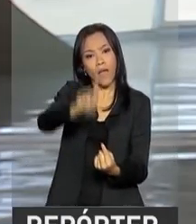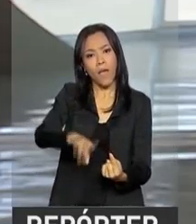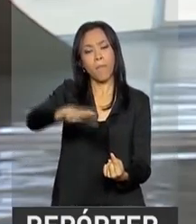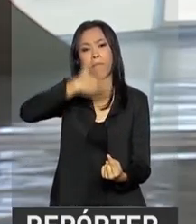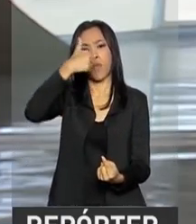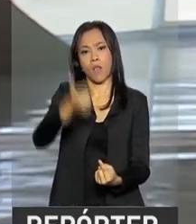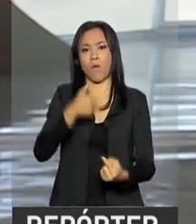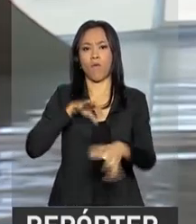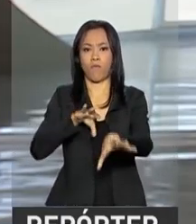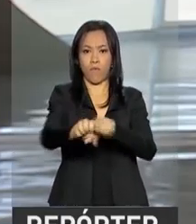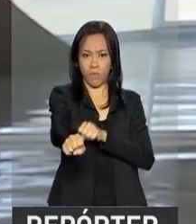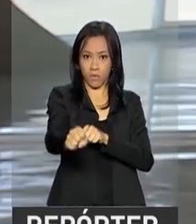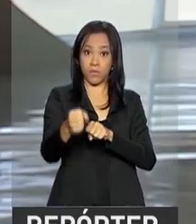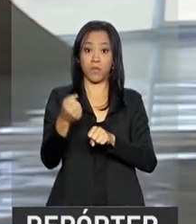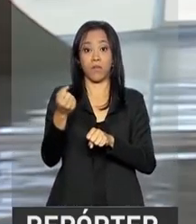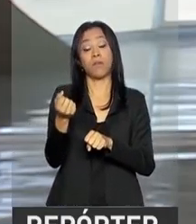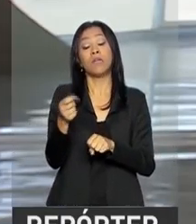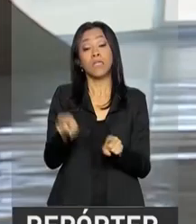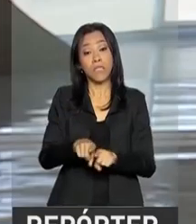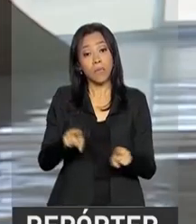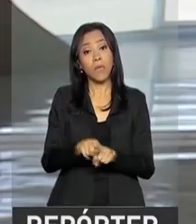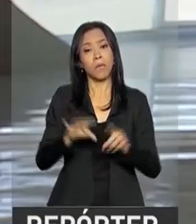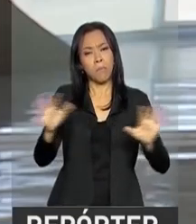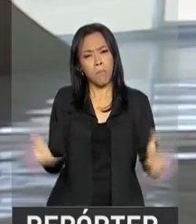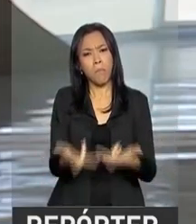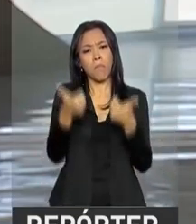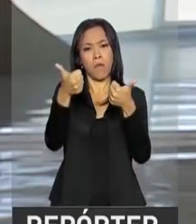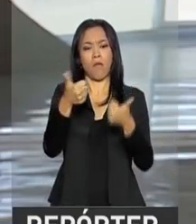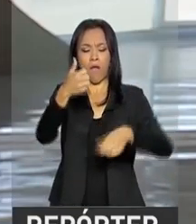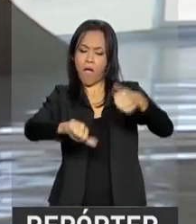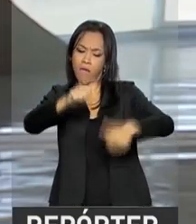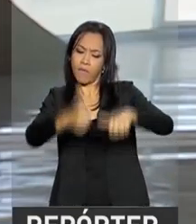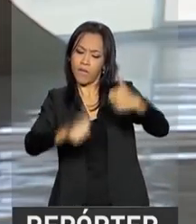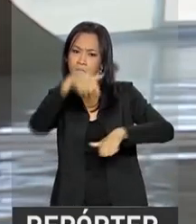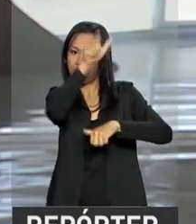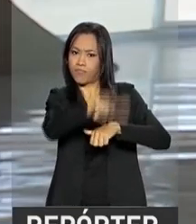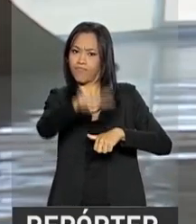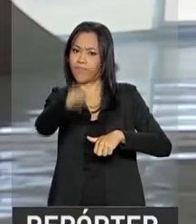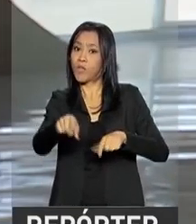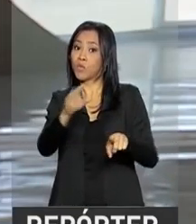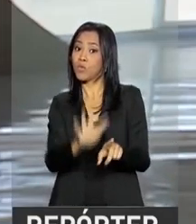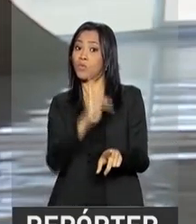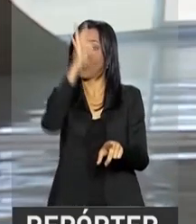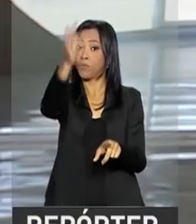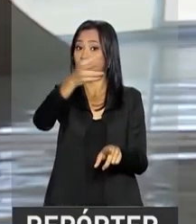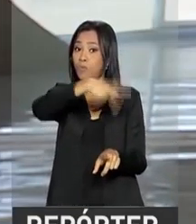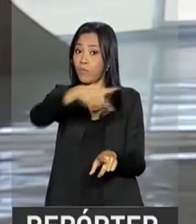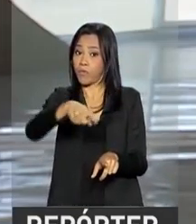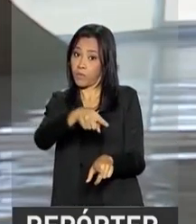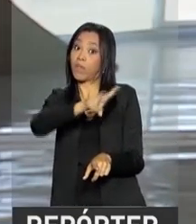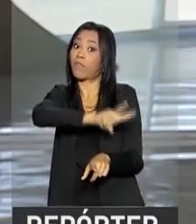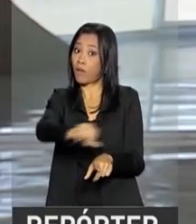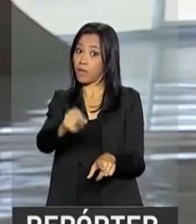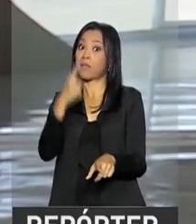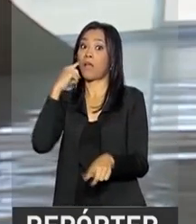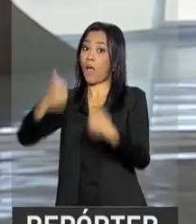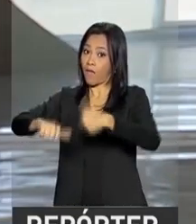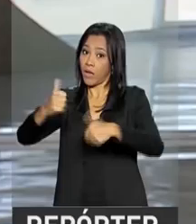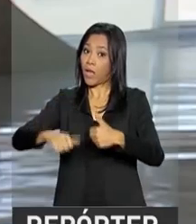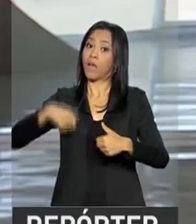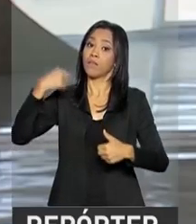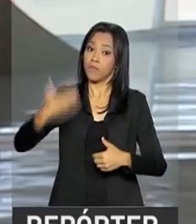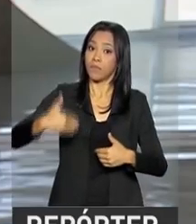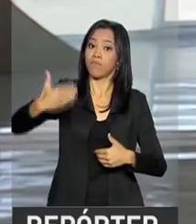inicial ea uma melhor avaliação dos futuros professores já que estes serão avaliados periodicamente